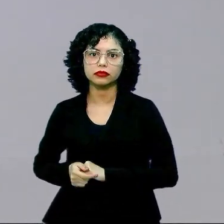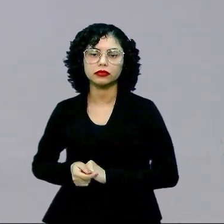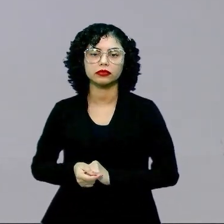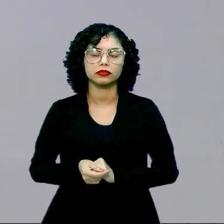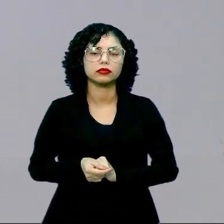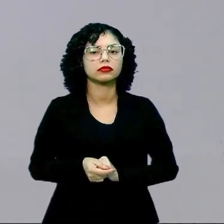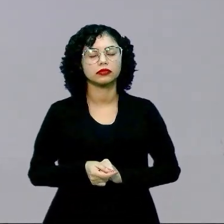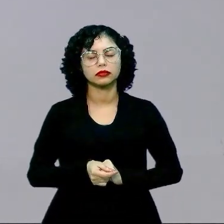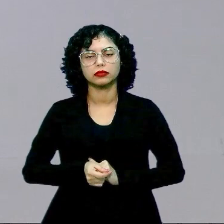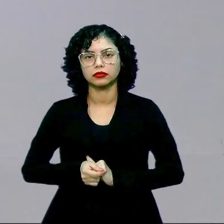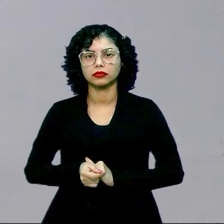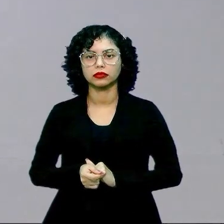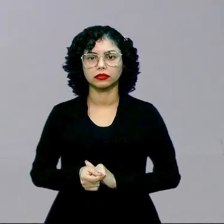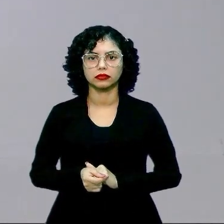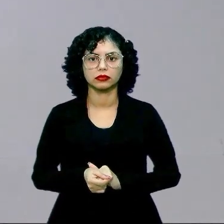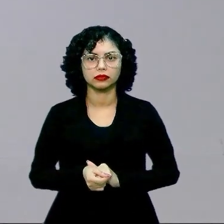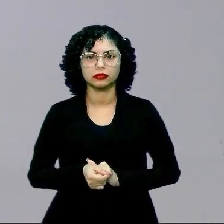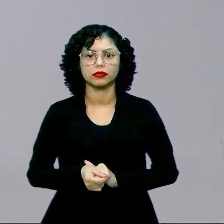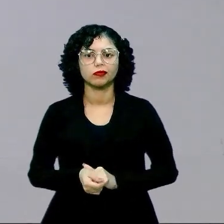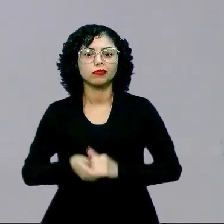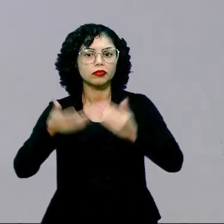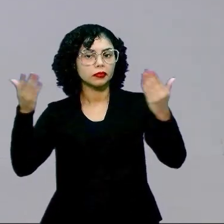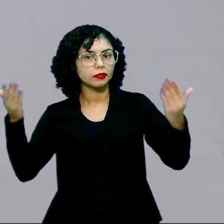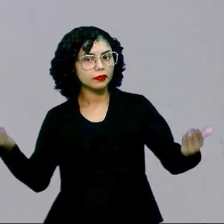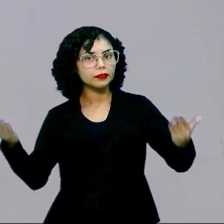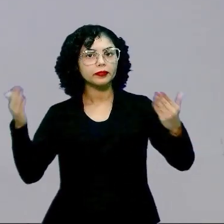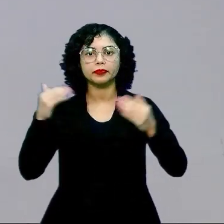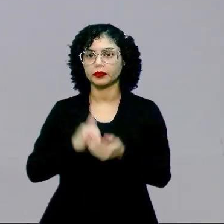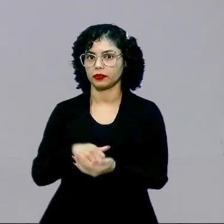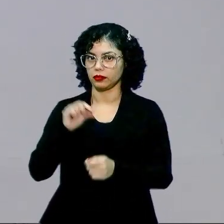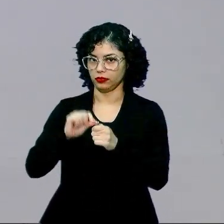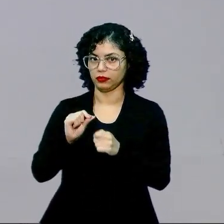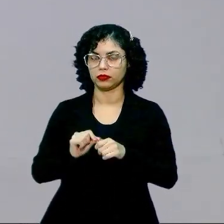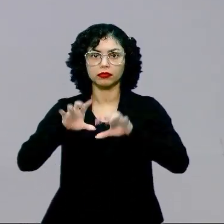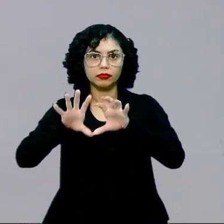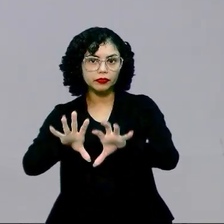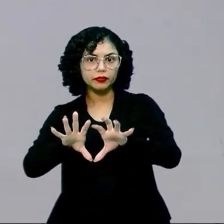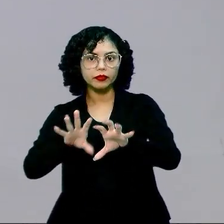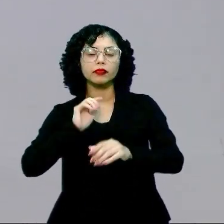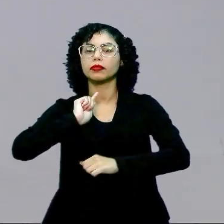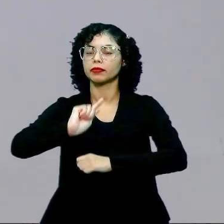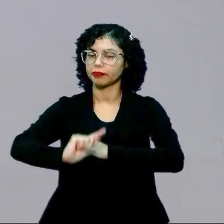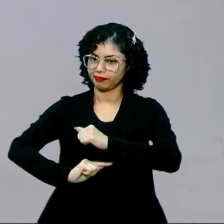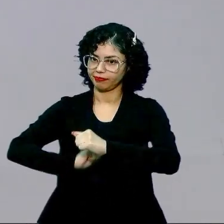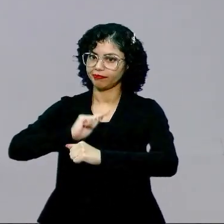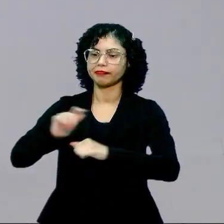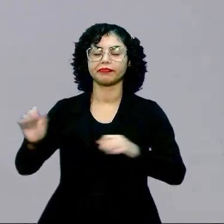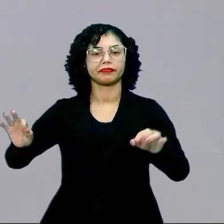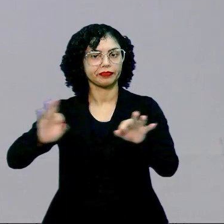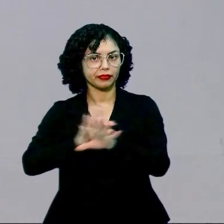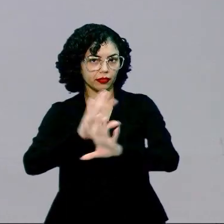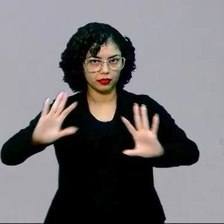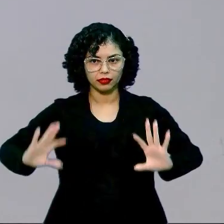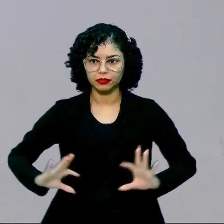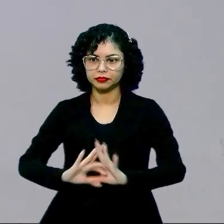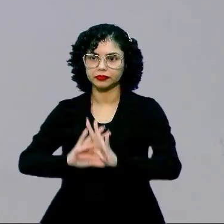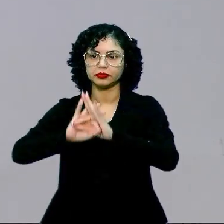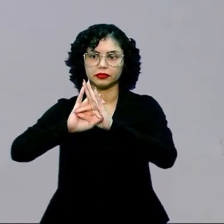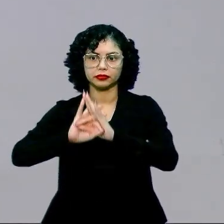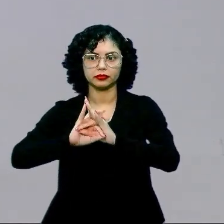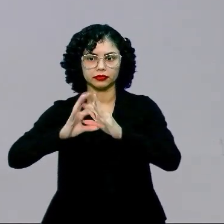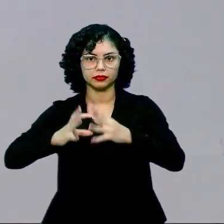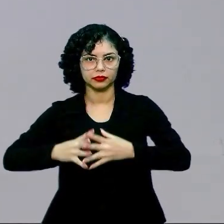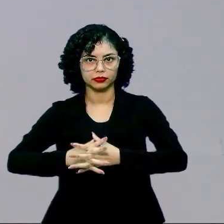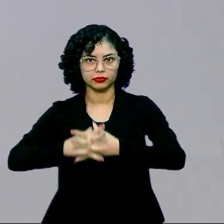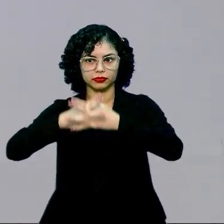ou compartilhando elétrons. Então, ao fazer isso, os átomos acabam fazendo ligações entre